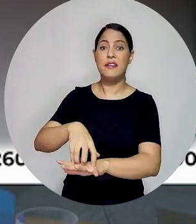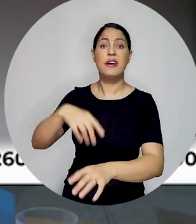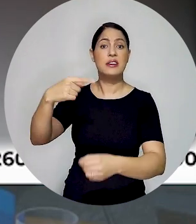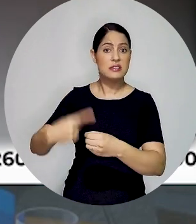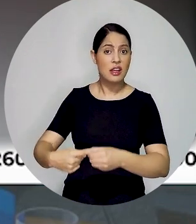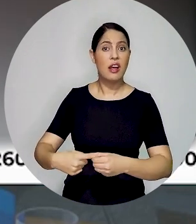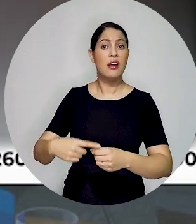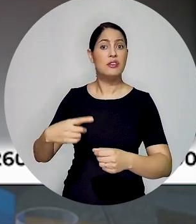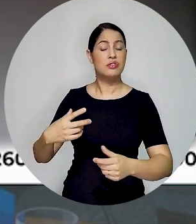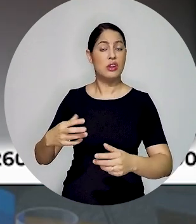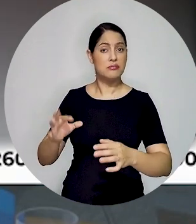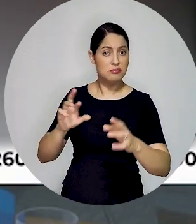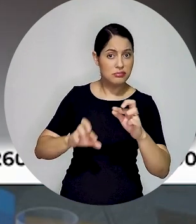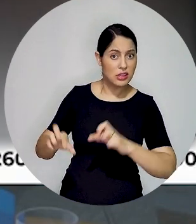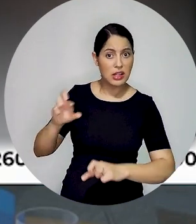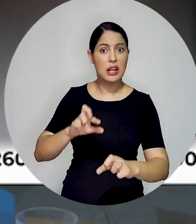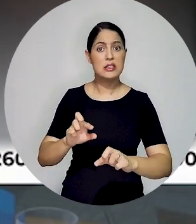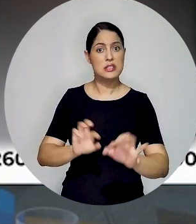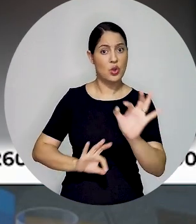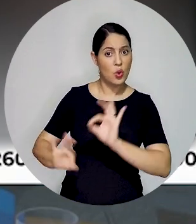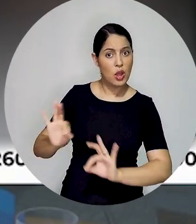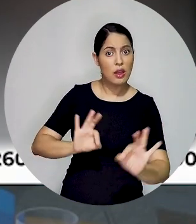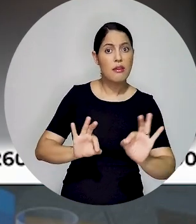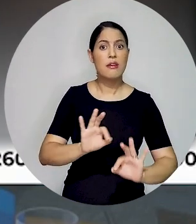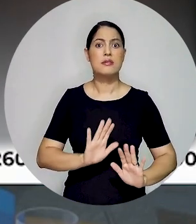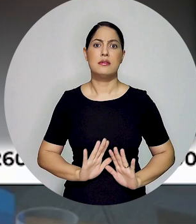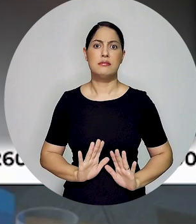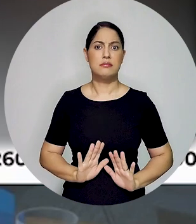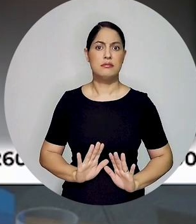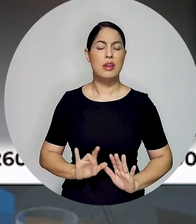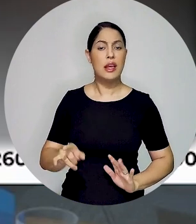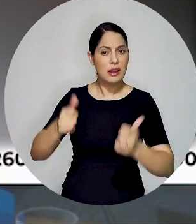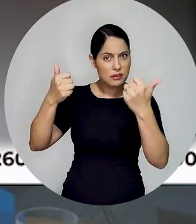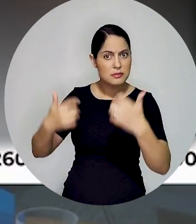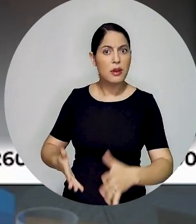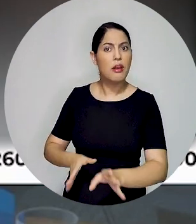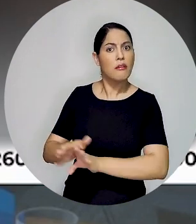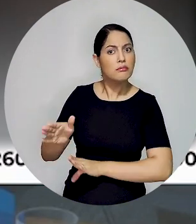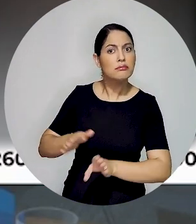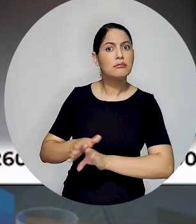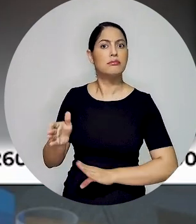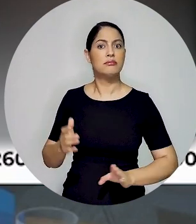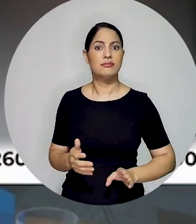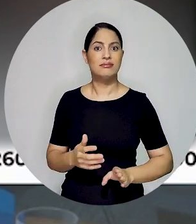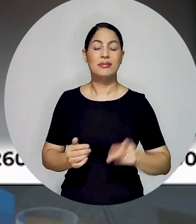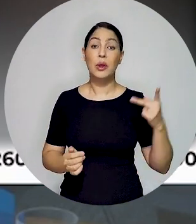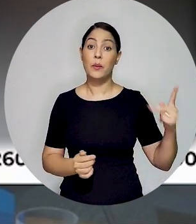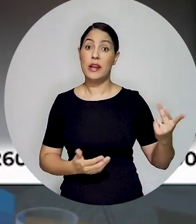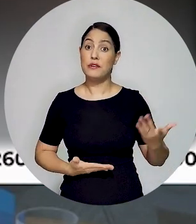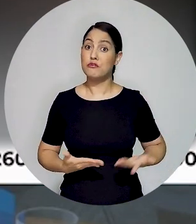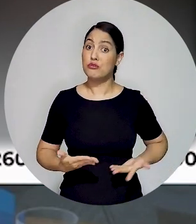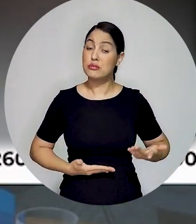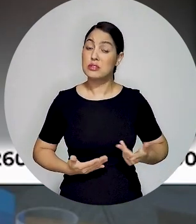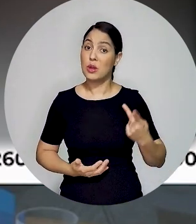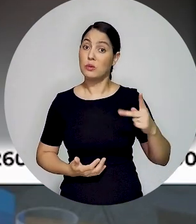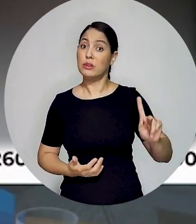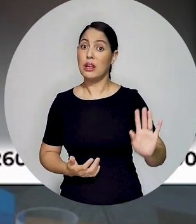requeridas. Ele o fará, mas ele vai à vara dele, ele comanda, ele atinge, ele fiscaliza, ele organiza. Ele